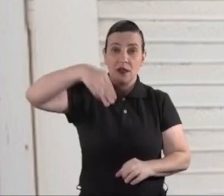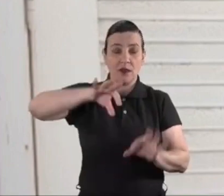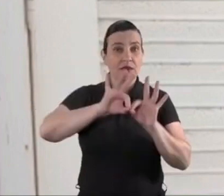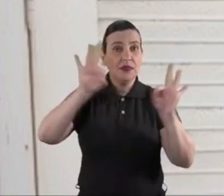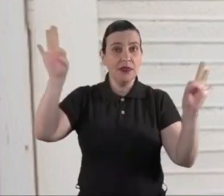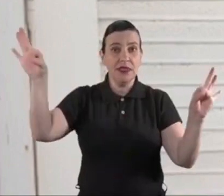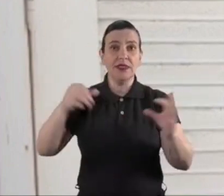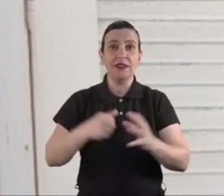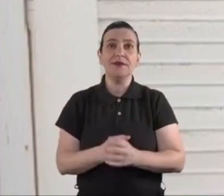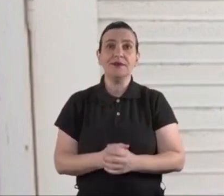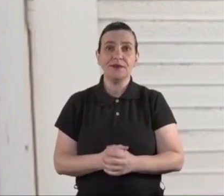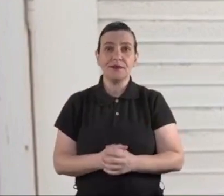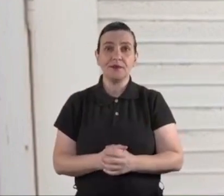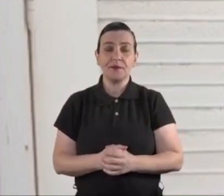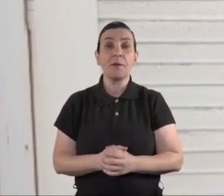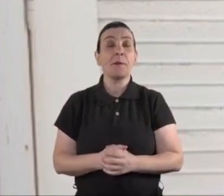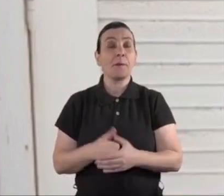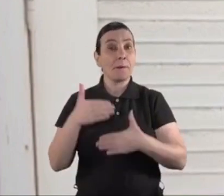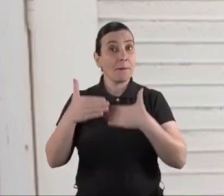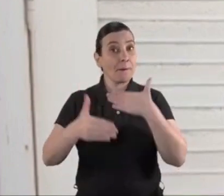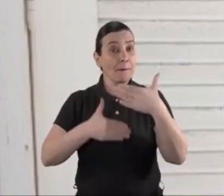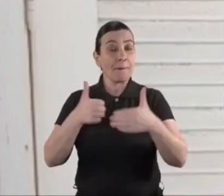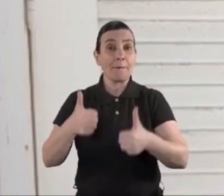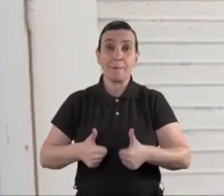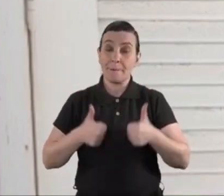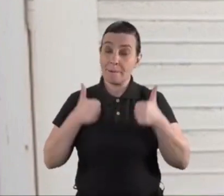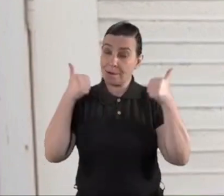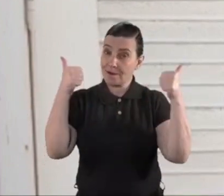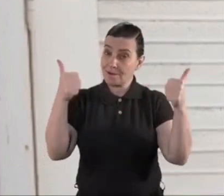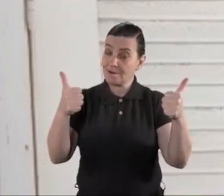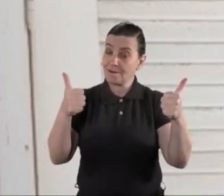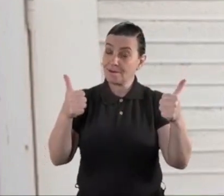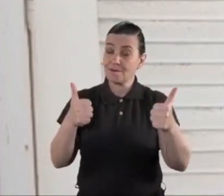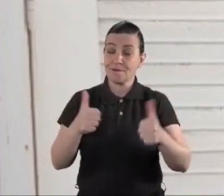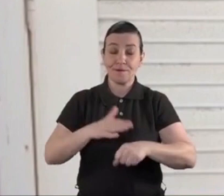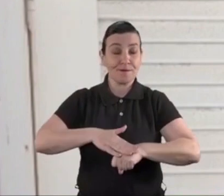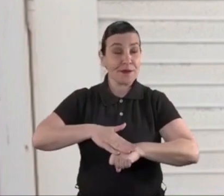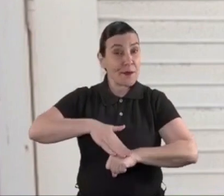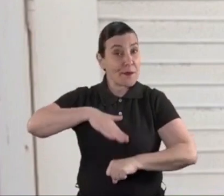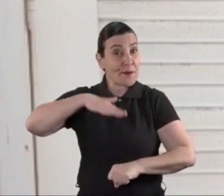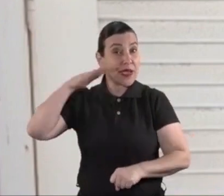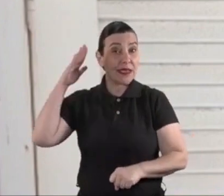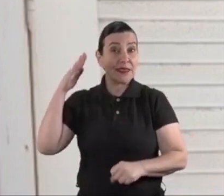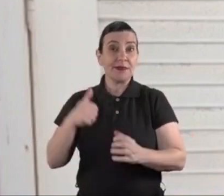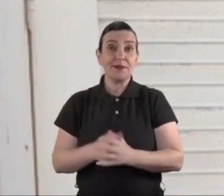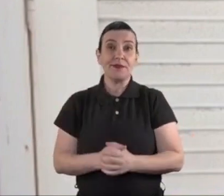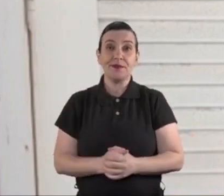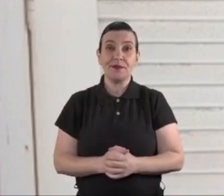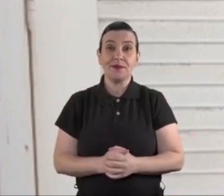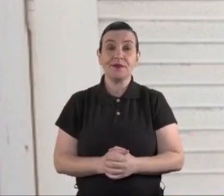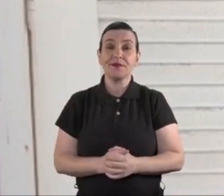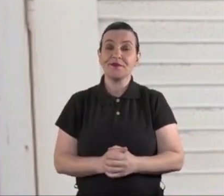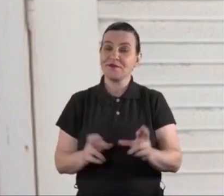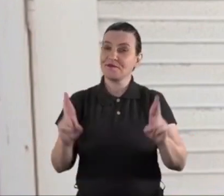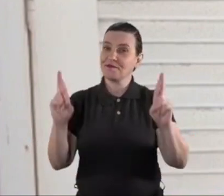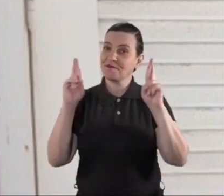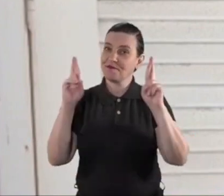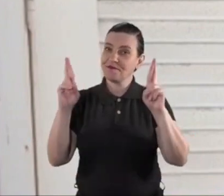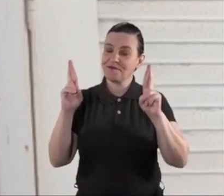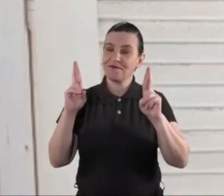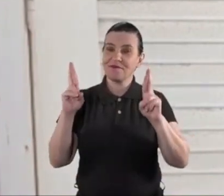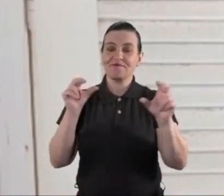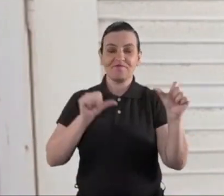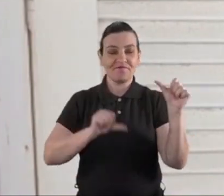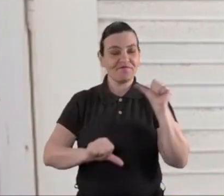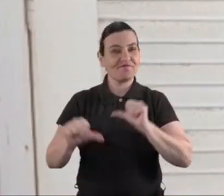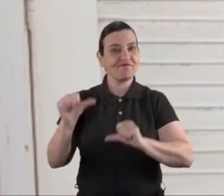Com isso, vem melhorando a cada vez mais, e graças a Deus tenho me